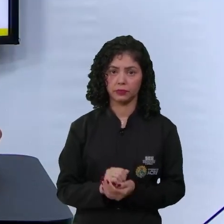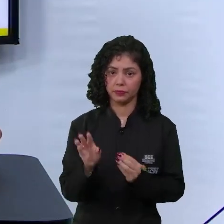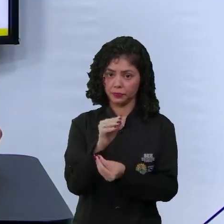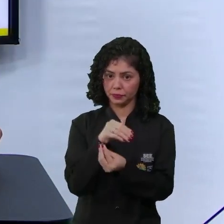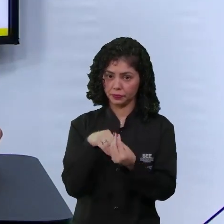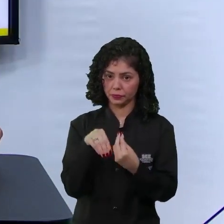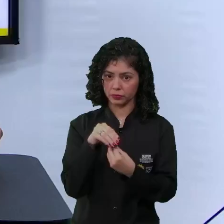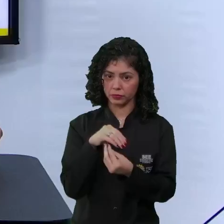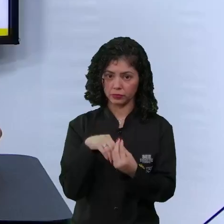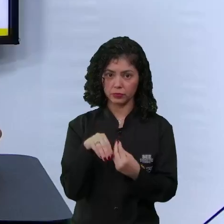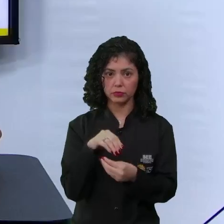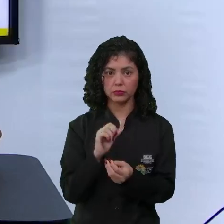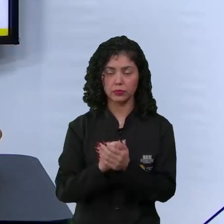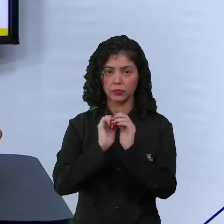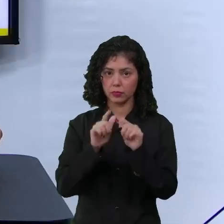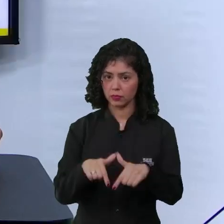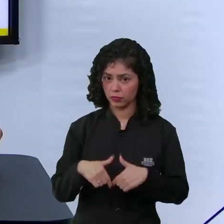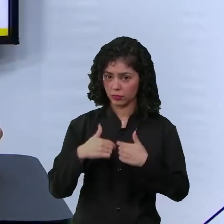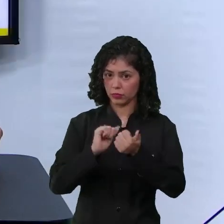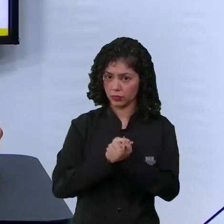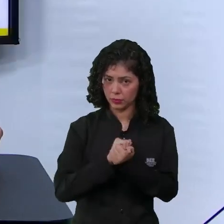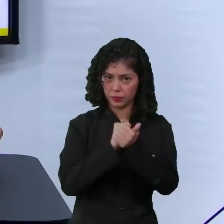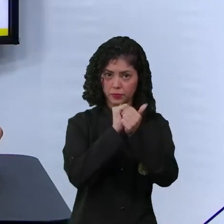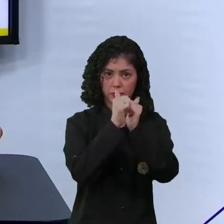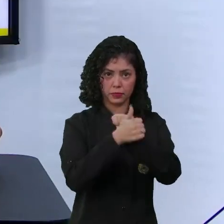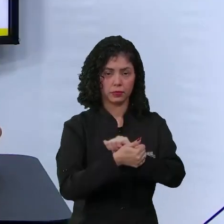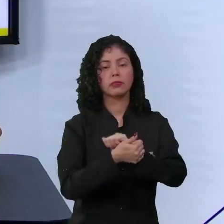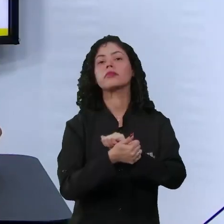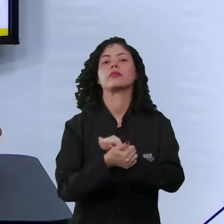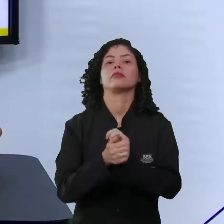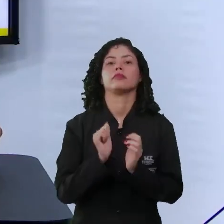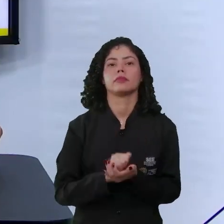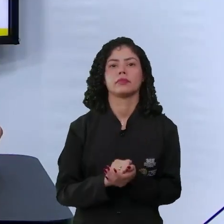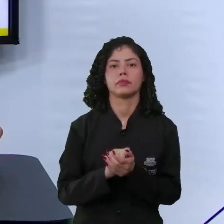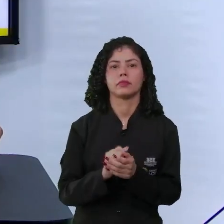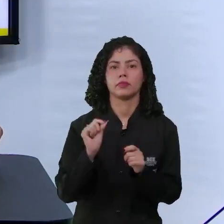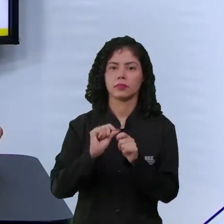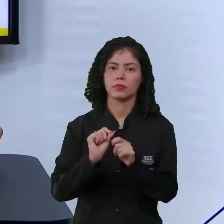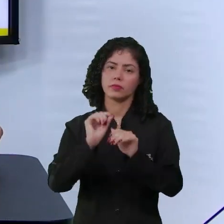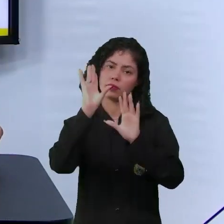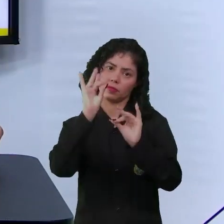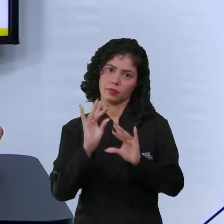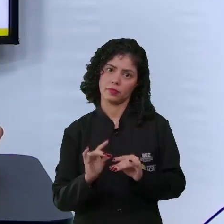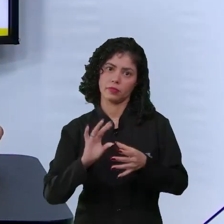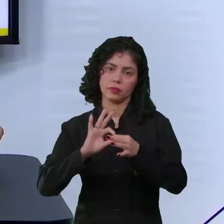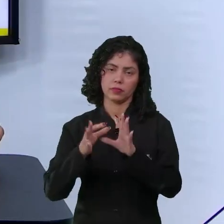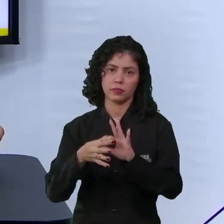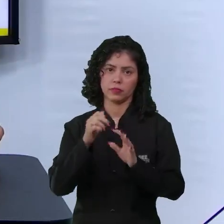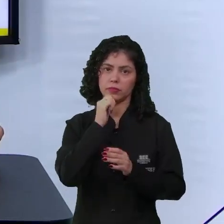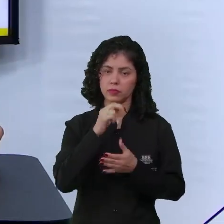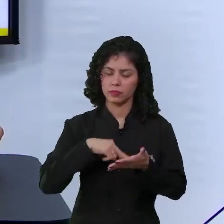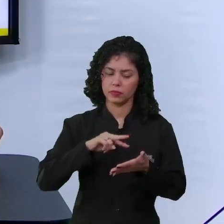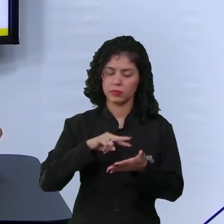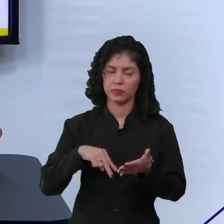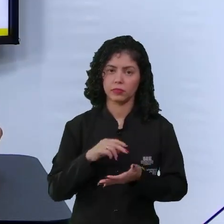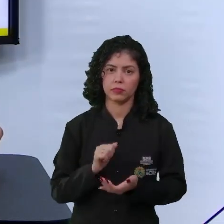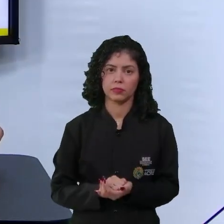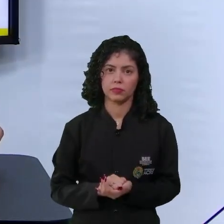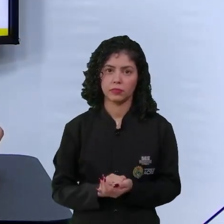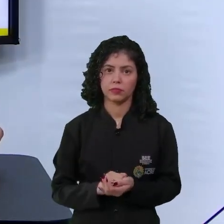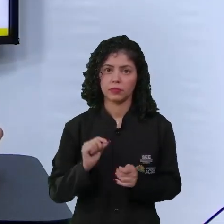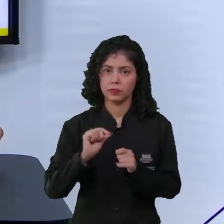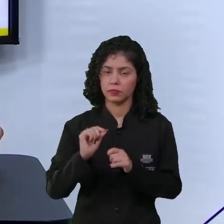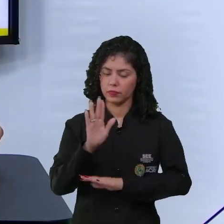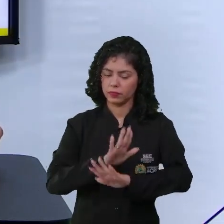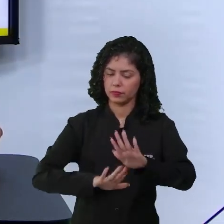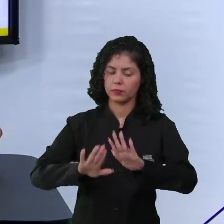de uma dança, de uma luta adaptada e moldada, reformulada para um contexto de dança, para